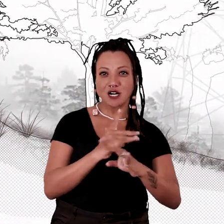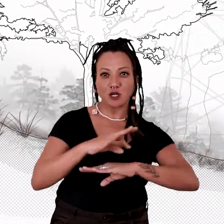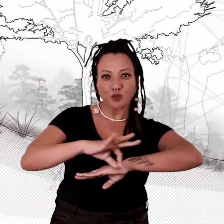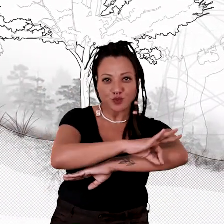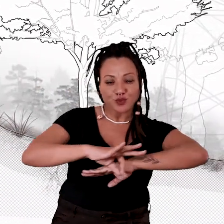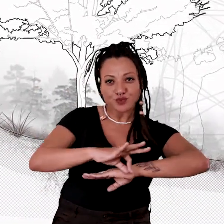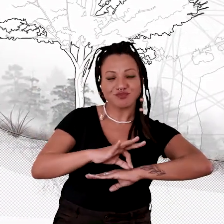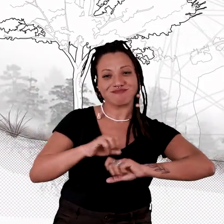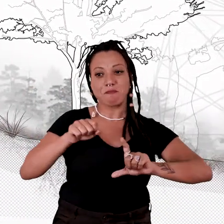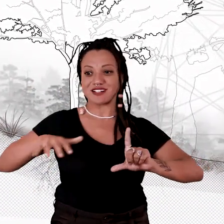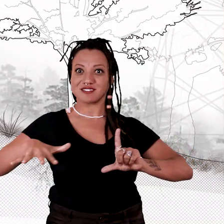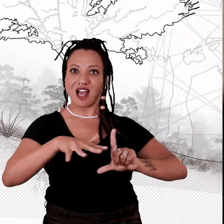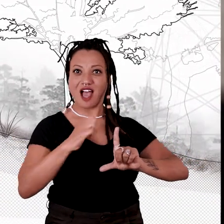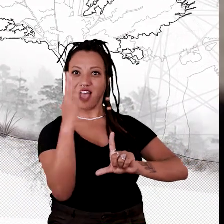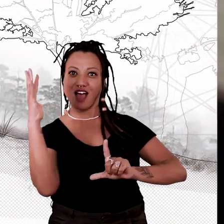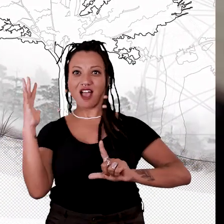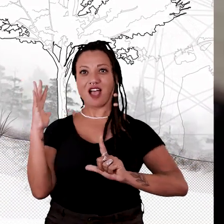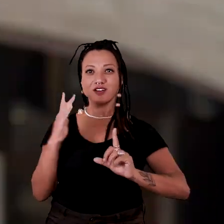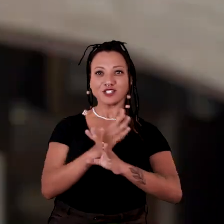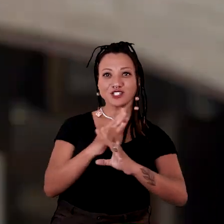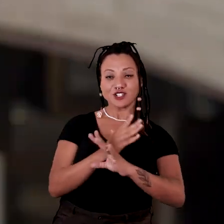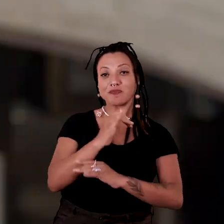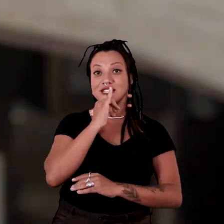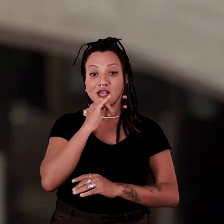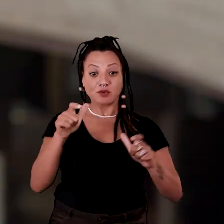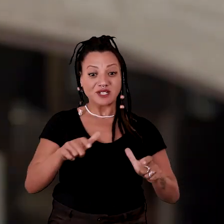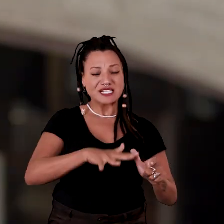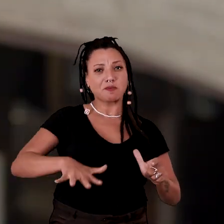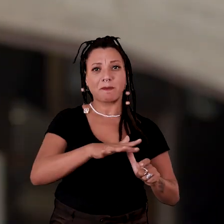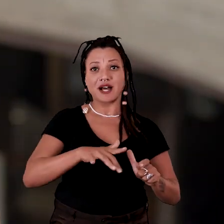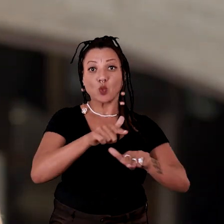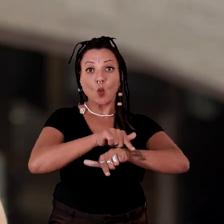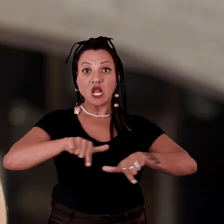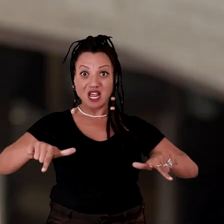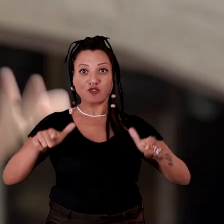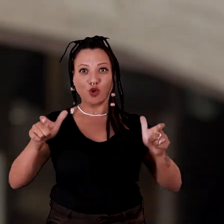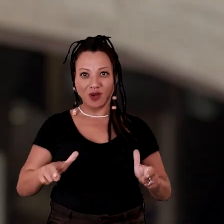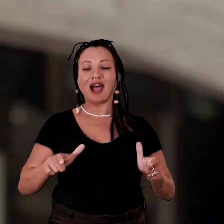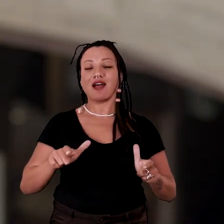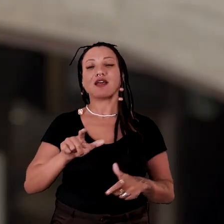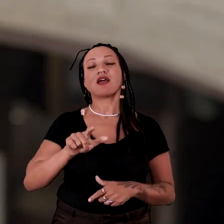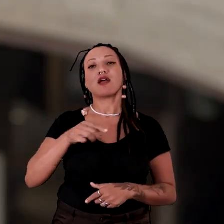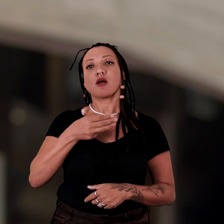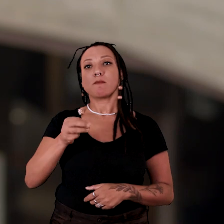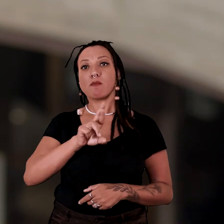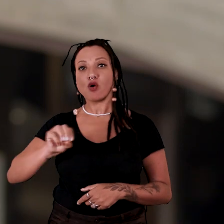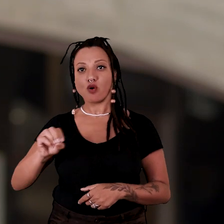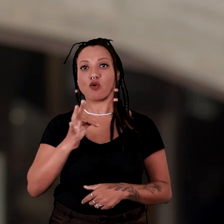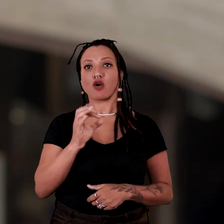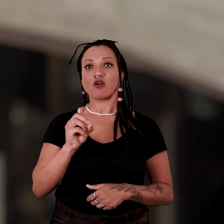essa convivência, e via uma falta de conexão dos espaços lá, espaços subutilizados. Então,